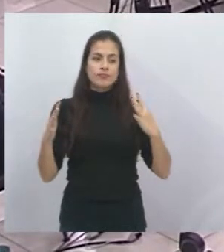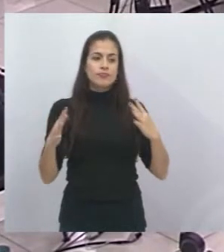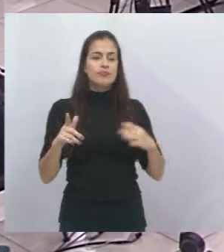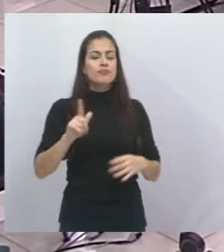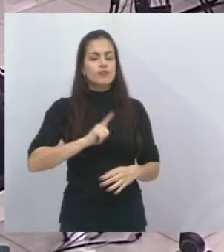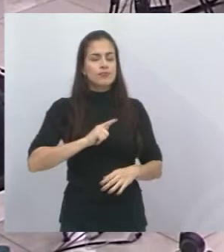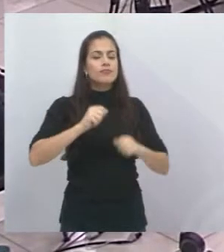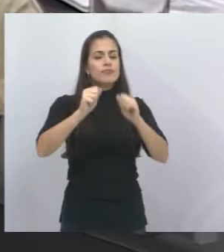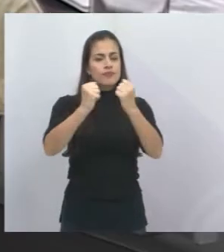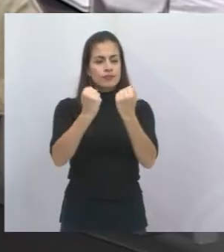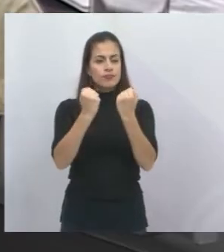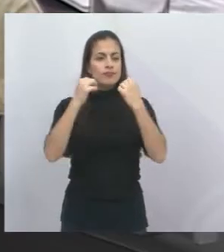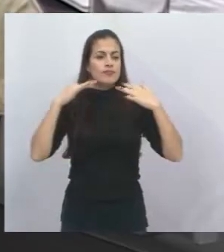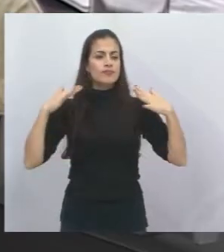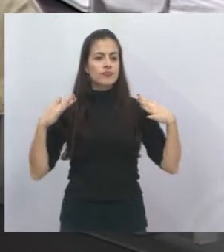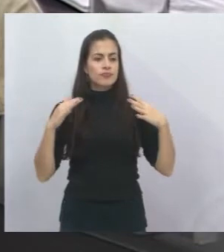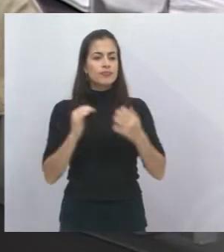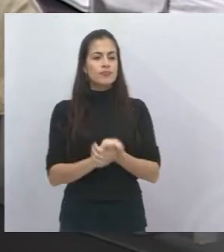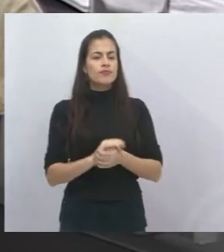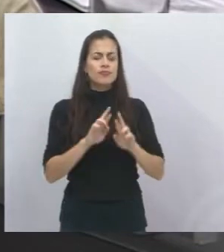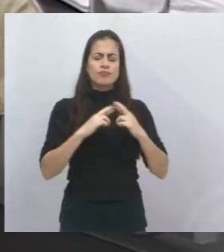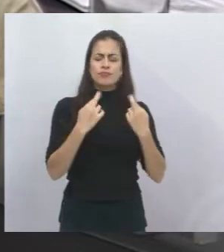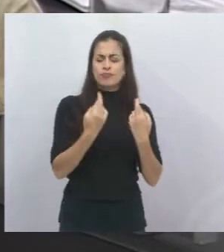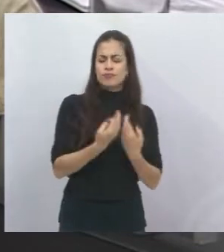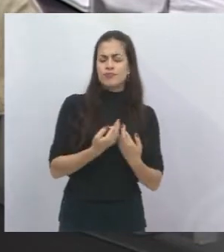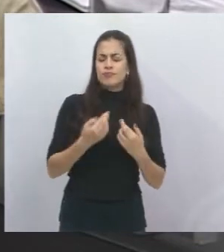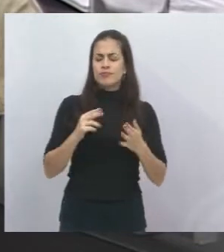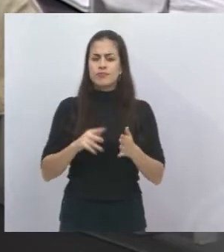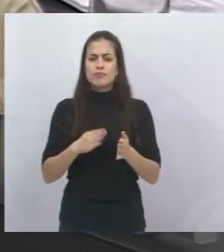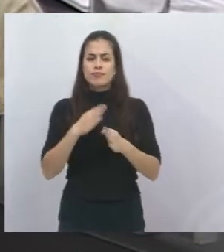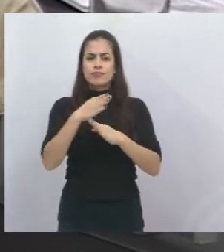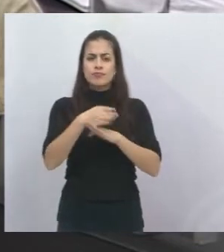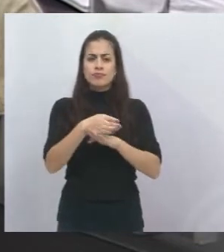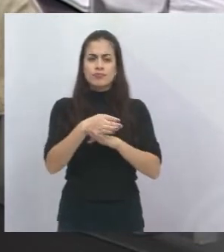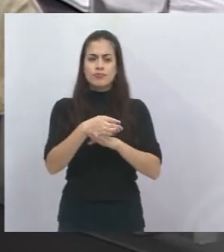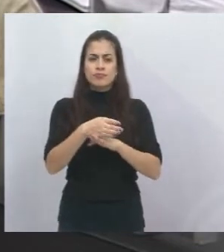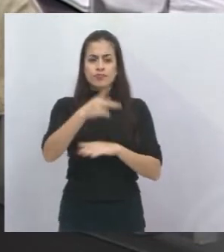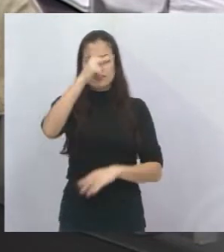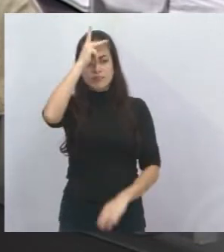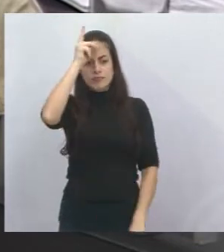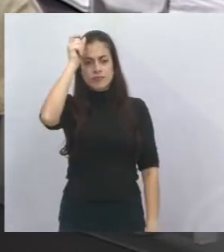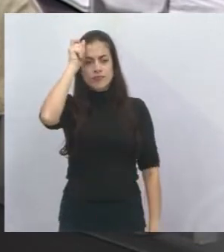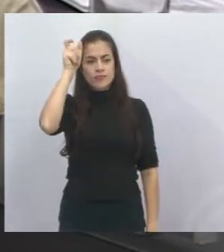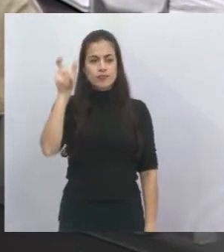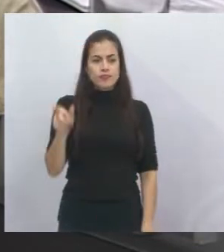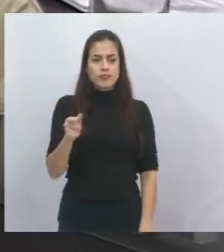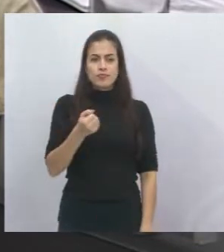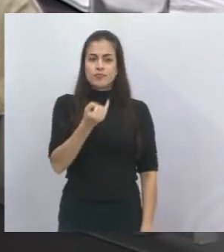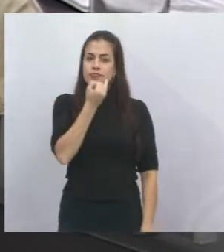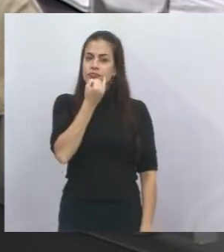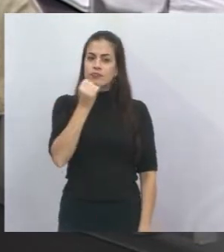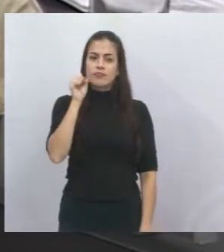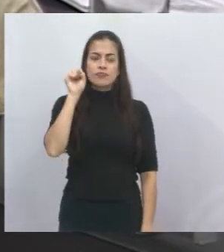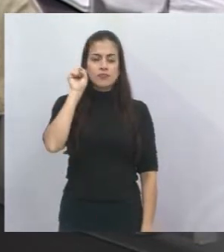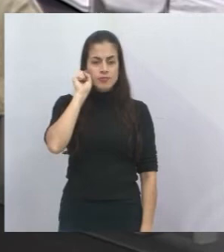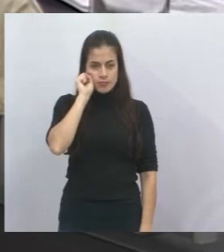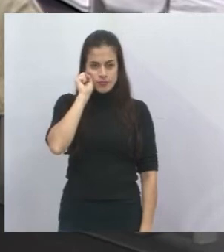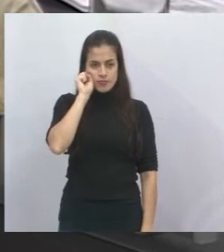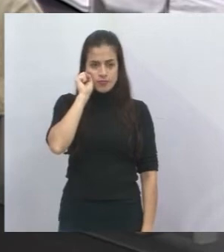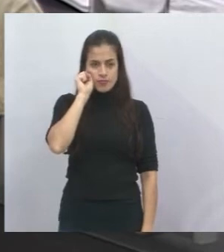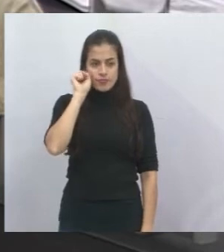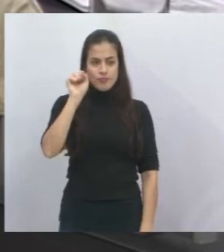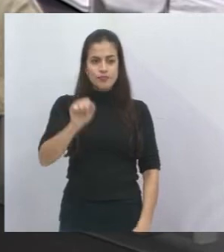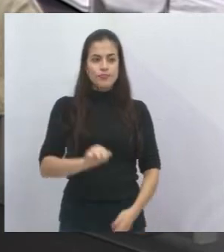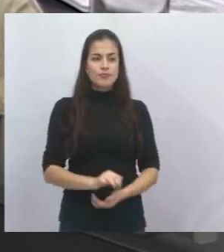audiências, as reuniões, né? Com a participação do prefeito Isaías Santana.